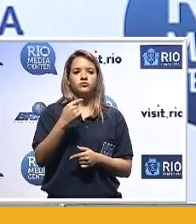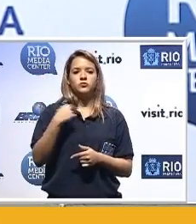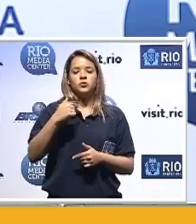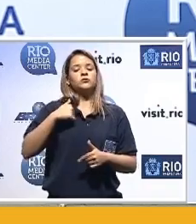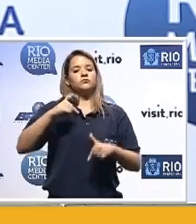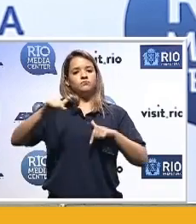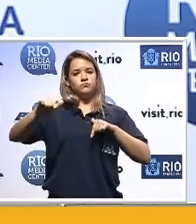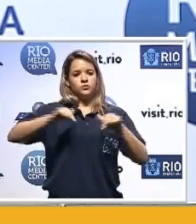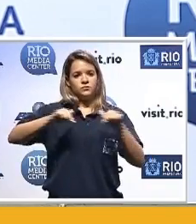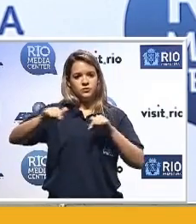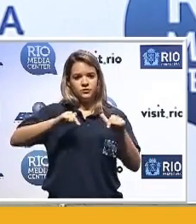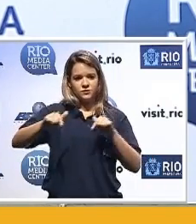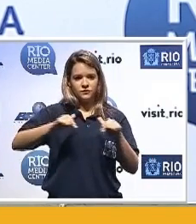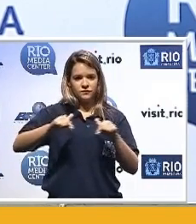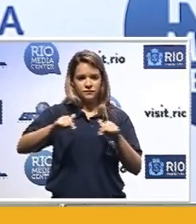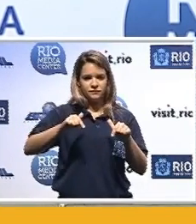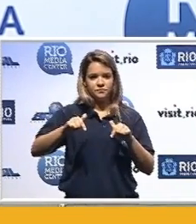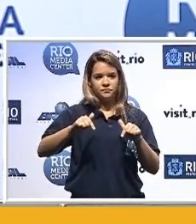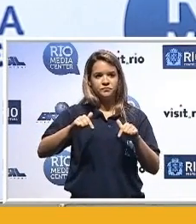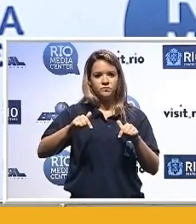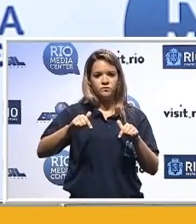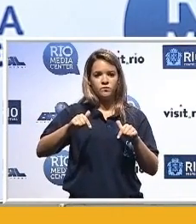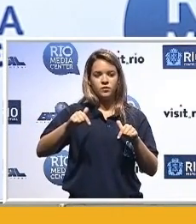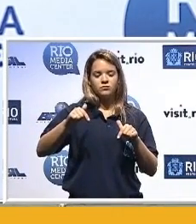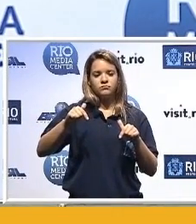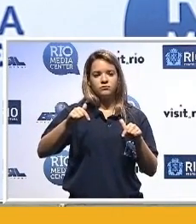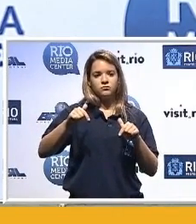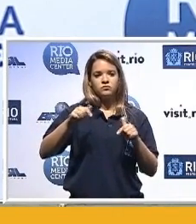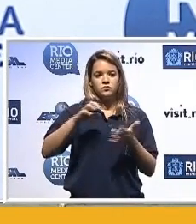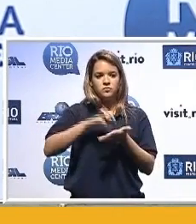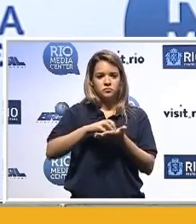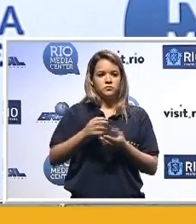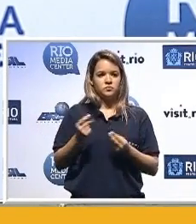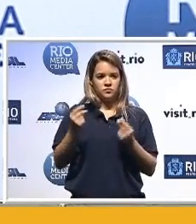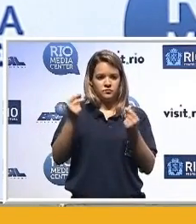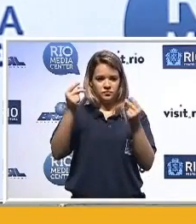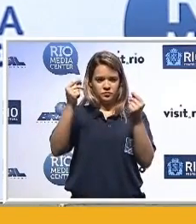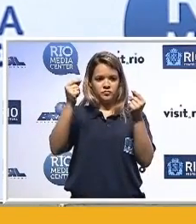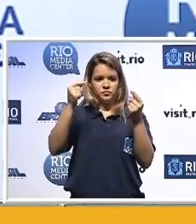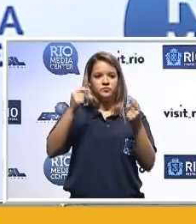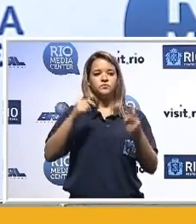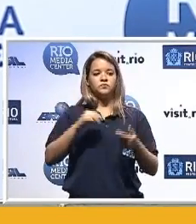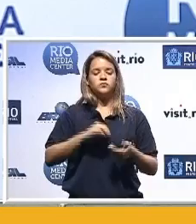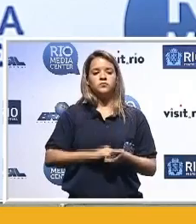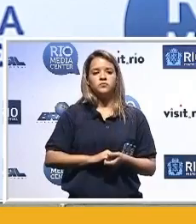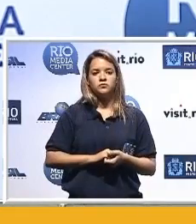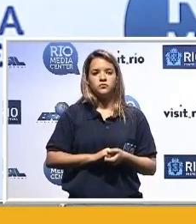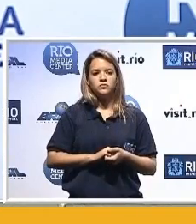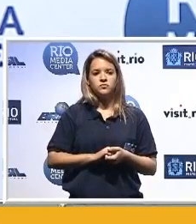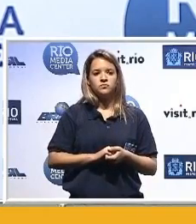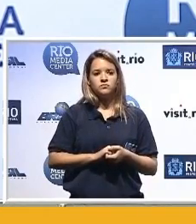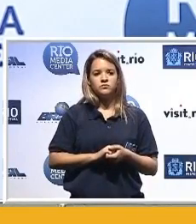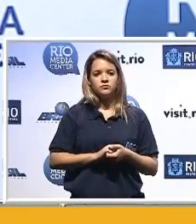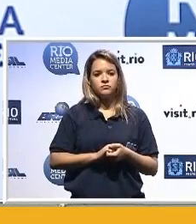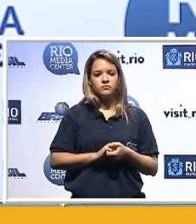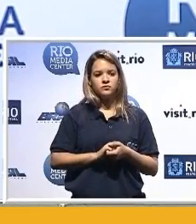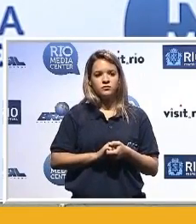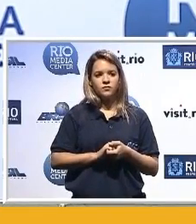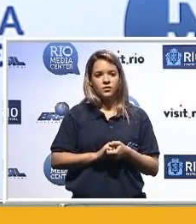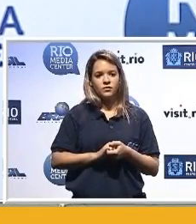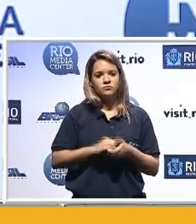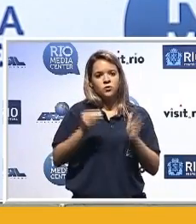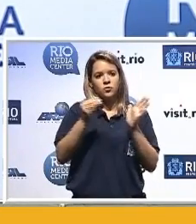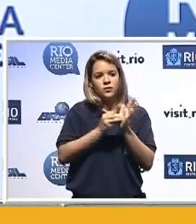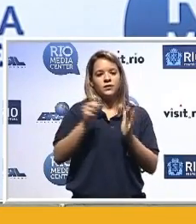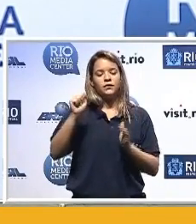área de orçamento, então nós tivemos a missão de criar condições de você colocar ar-condicionado no Palácio do